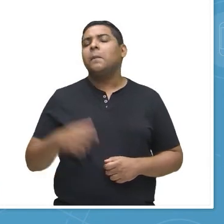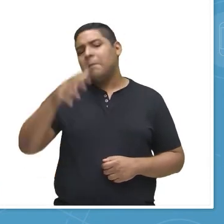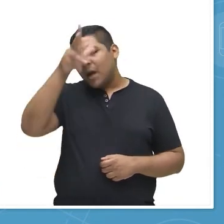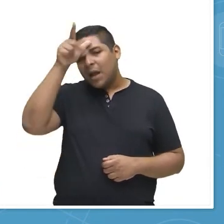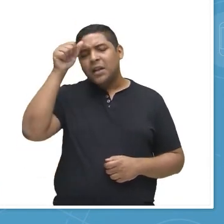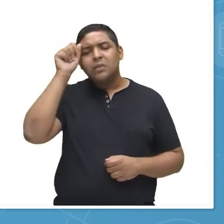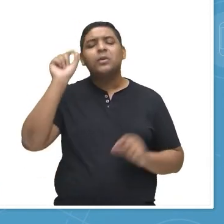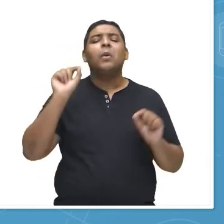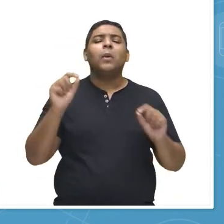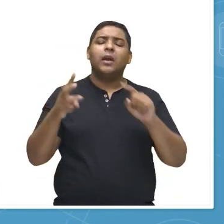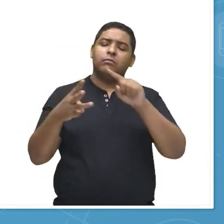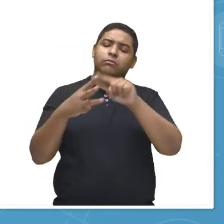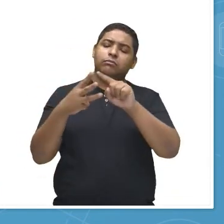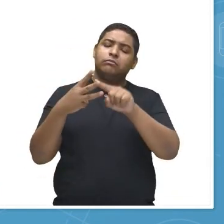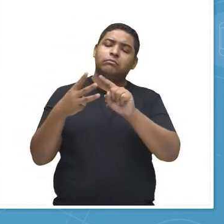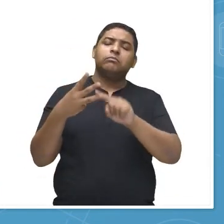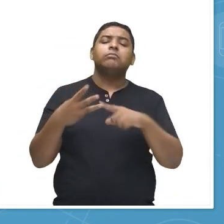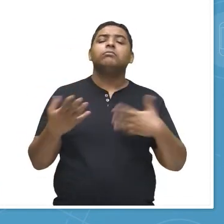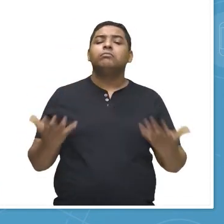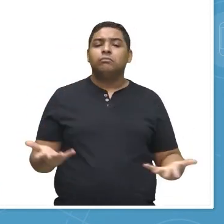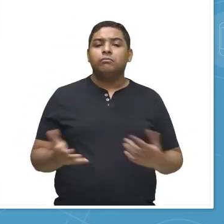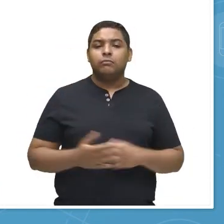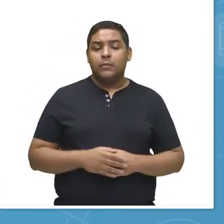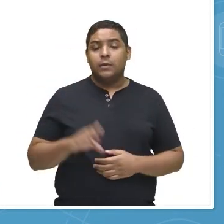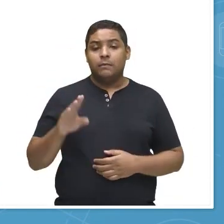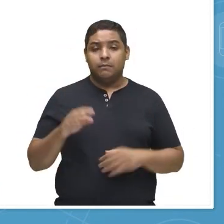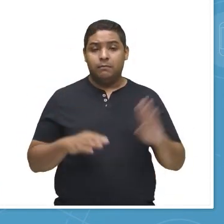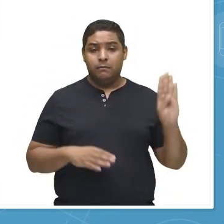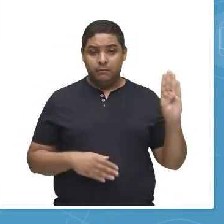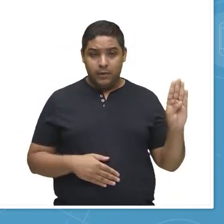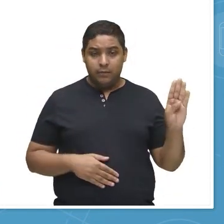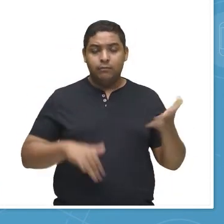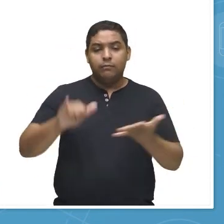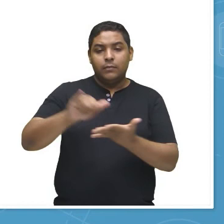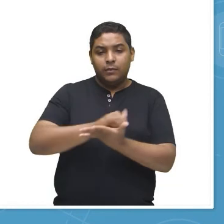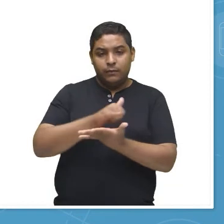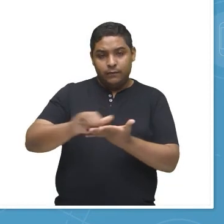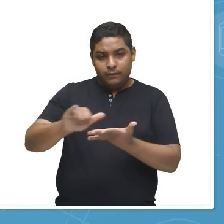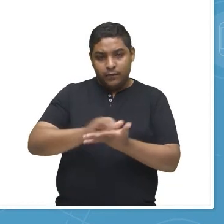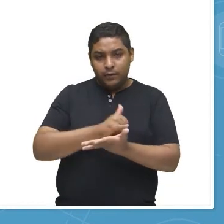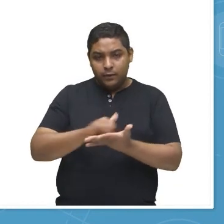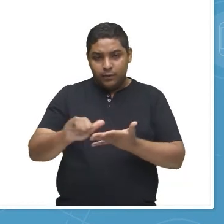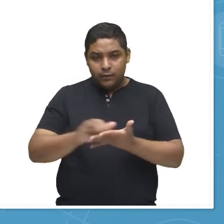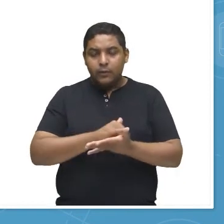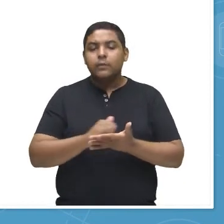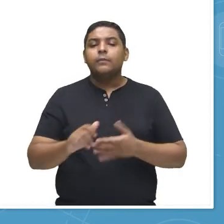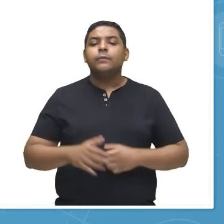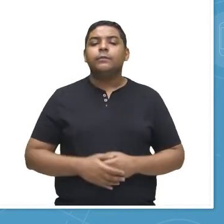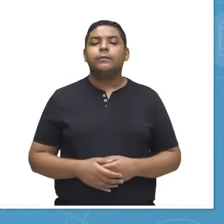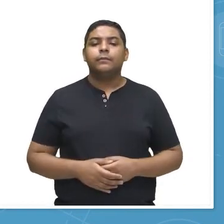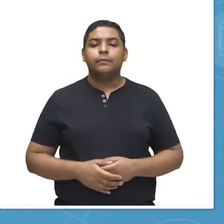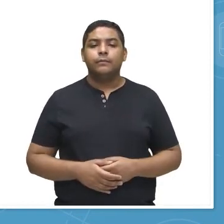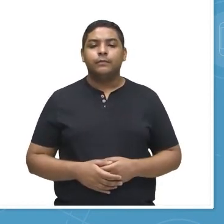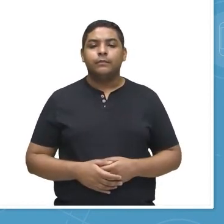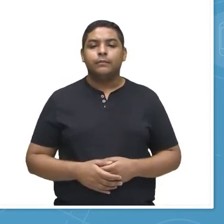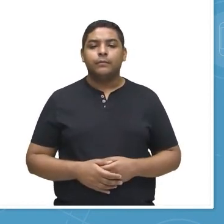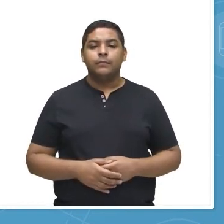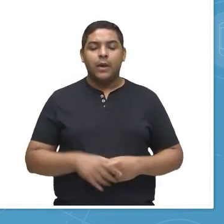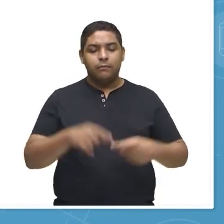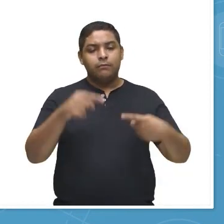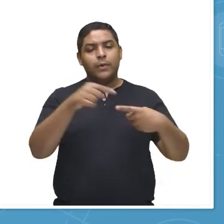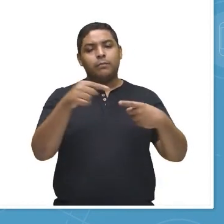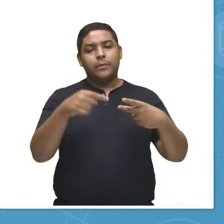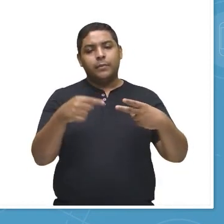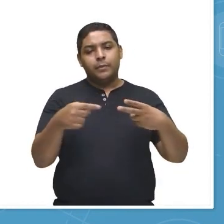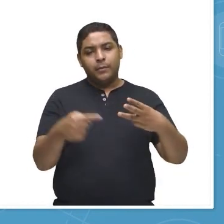cidade regional ou cidade global? Letra B. Nova York. Cidade metropolitana, regional ou cidade